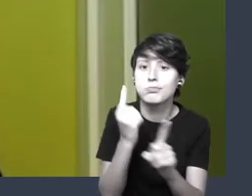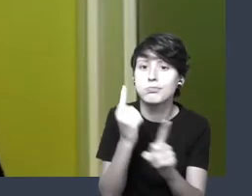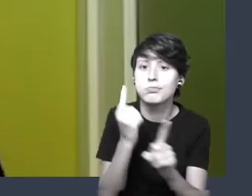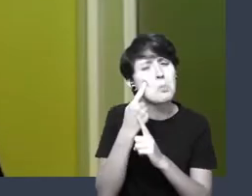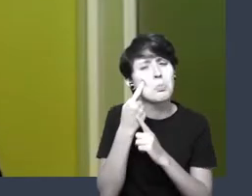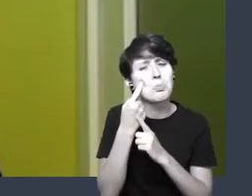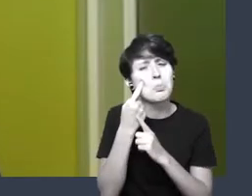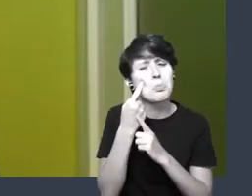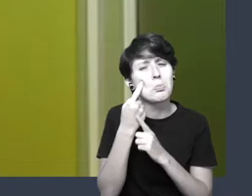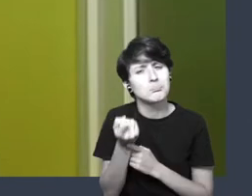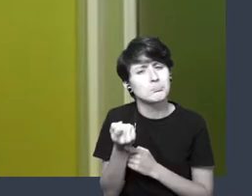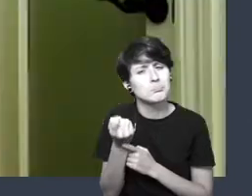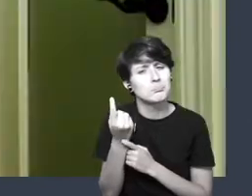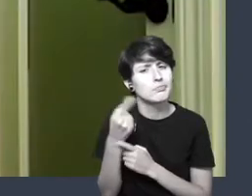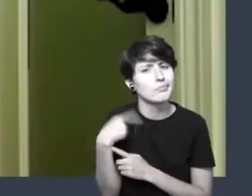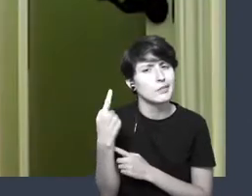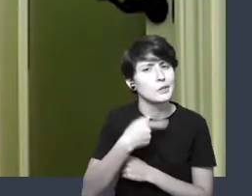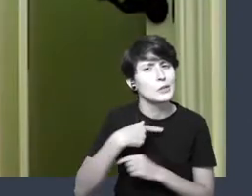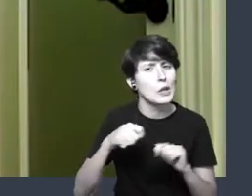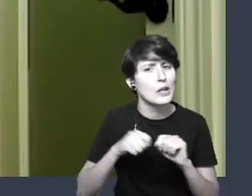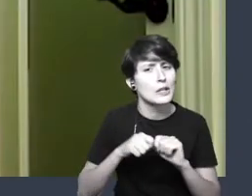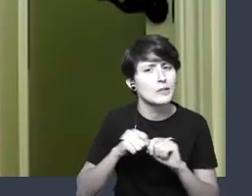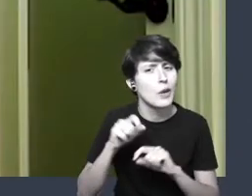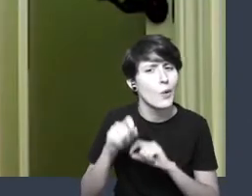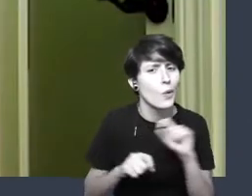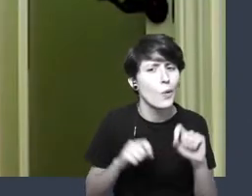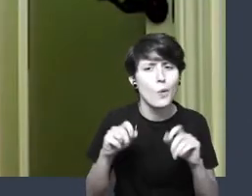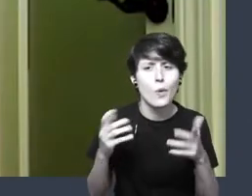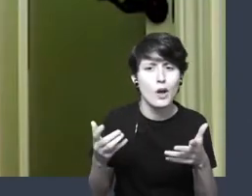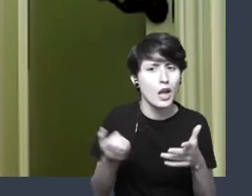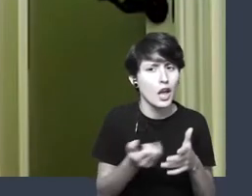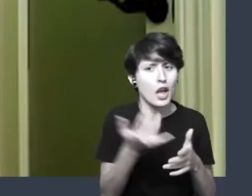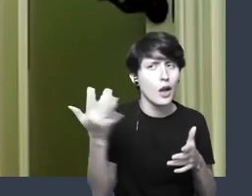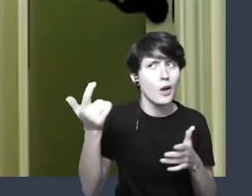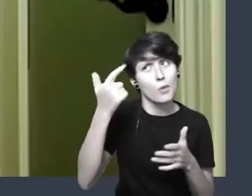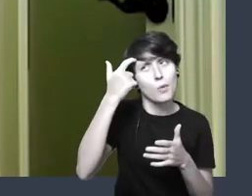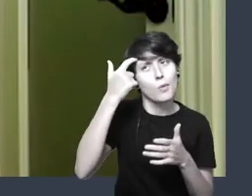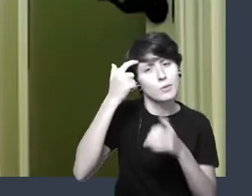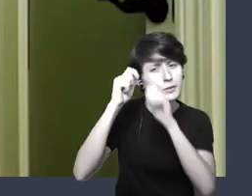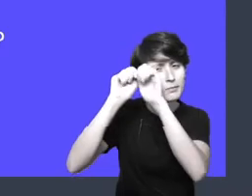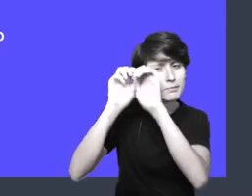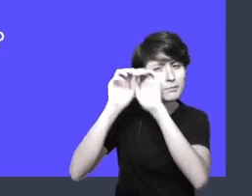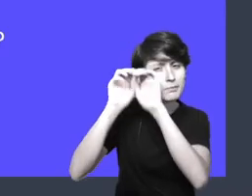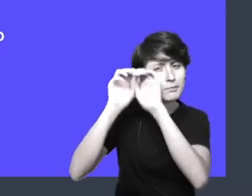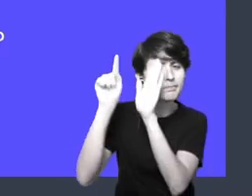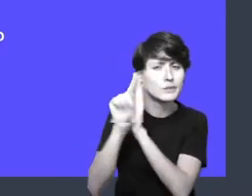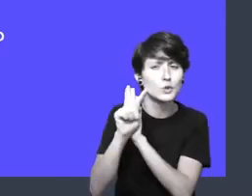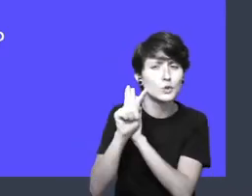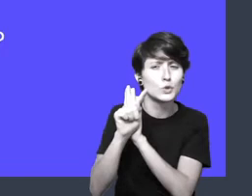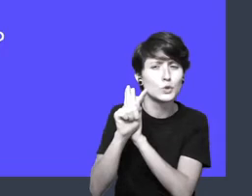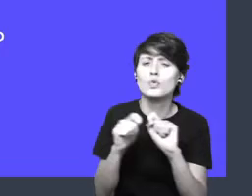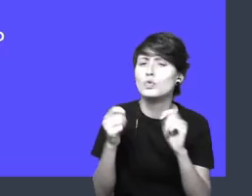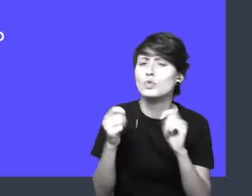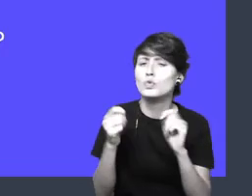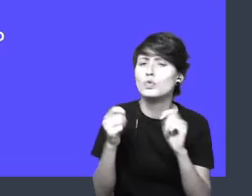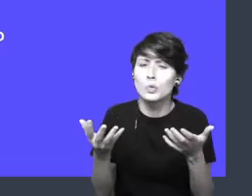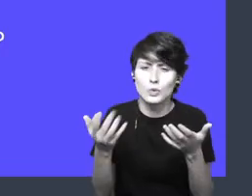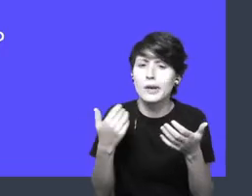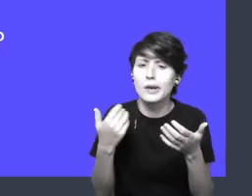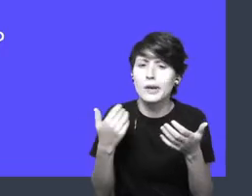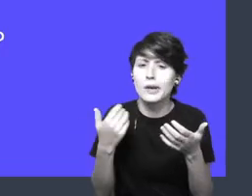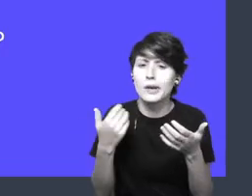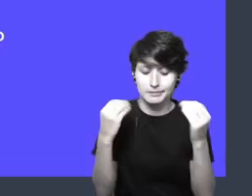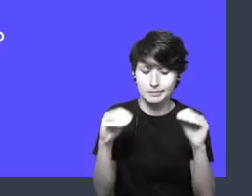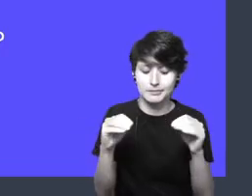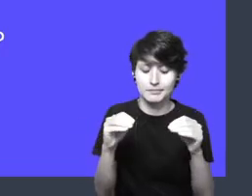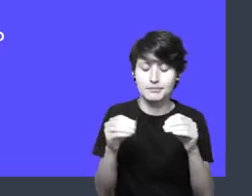o que nós podemos fazer? Tem algumas perguntas que nós devemos fazer, que nós devemos pensar, mas eu coloquei aqui seis